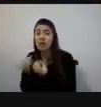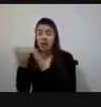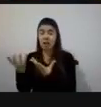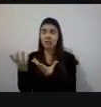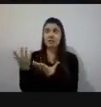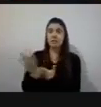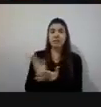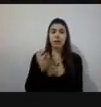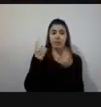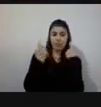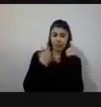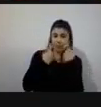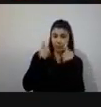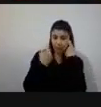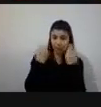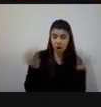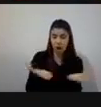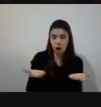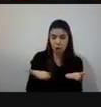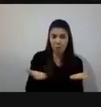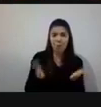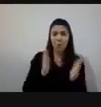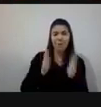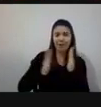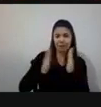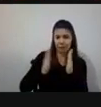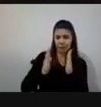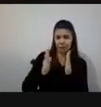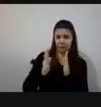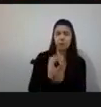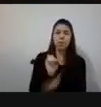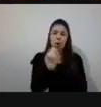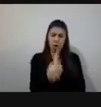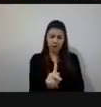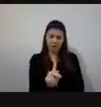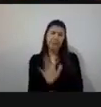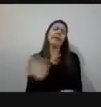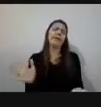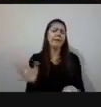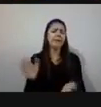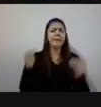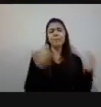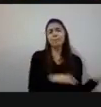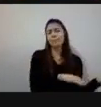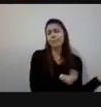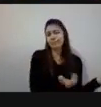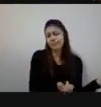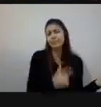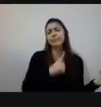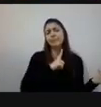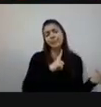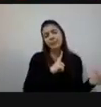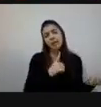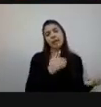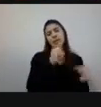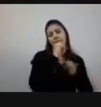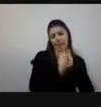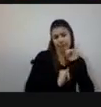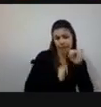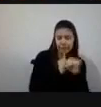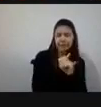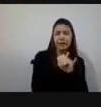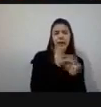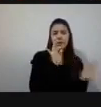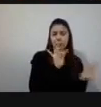porque, ok, um adolescente que tem acesso às redes sociais, que, enfim, é uma situação.